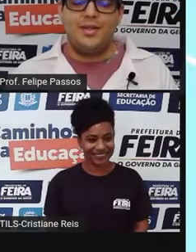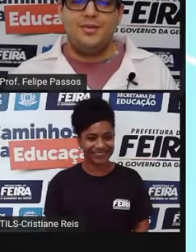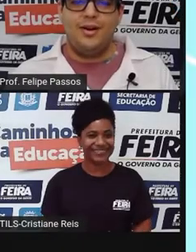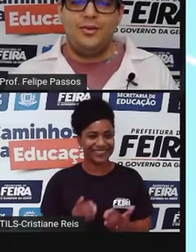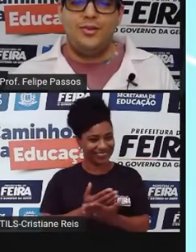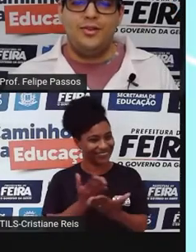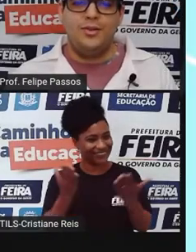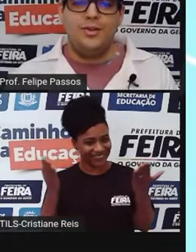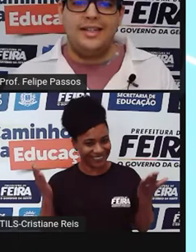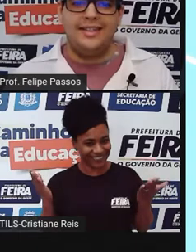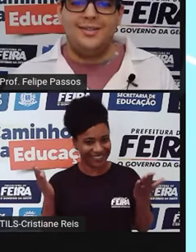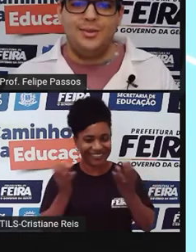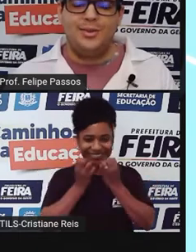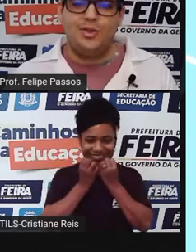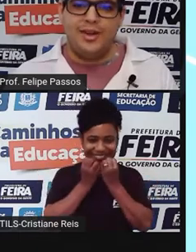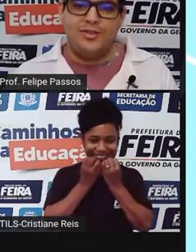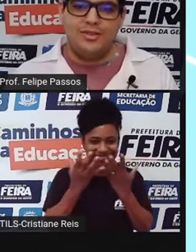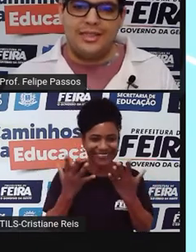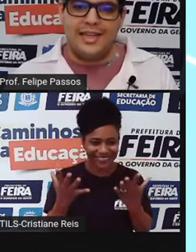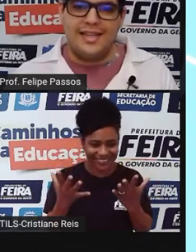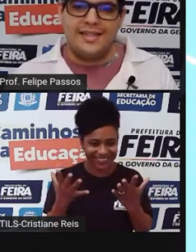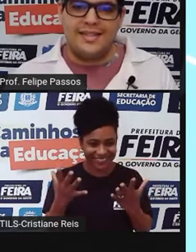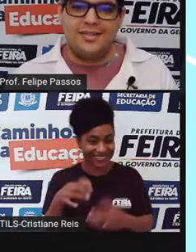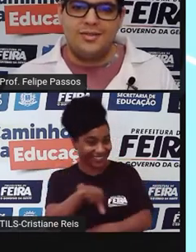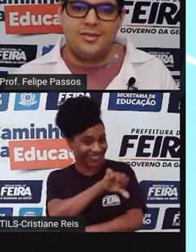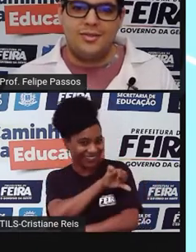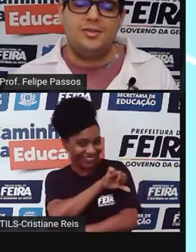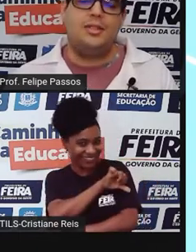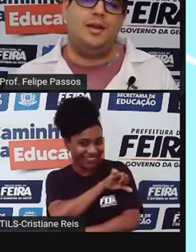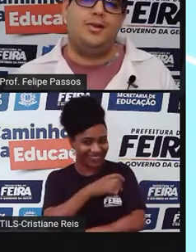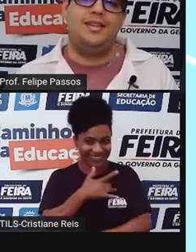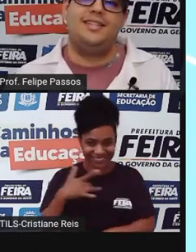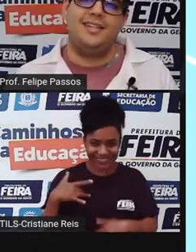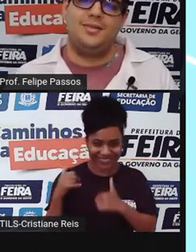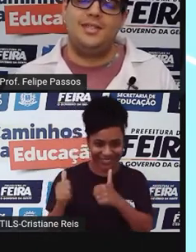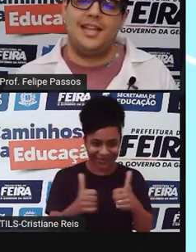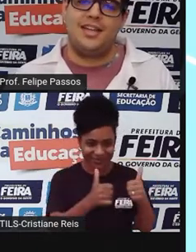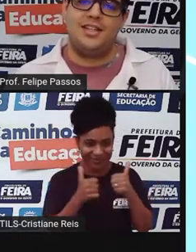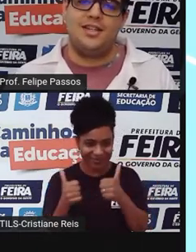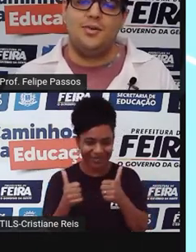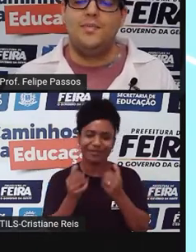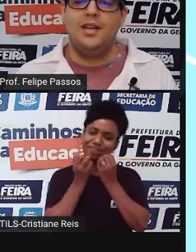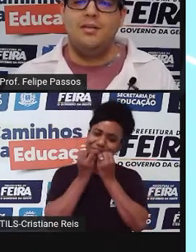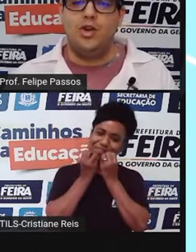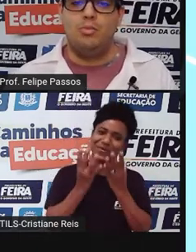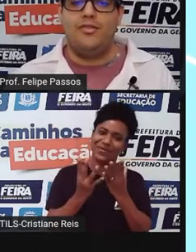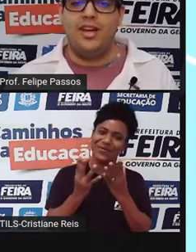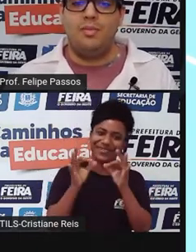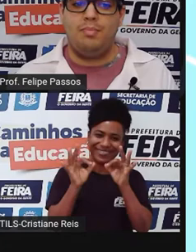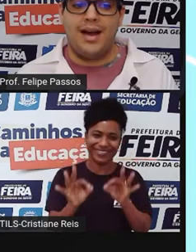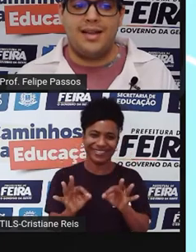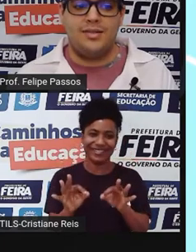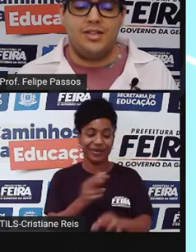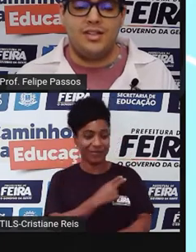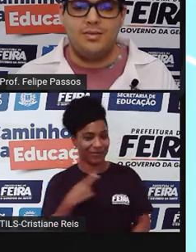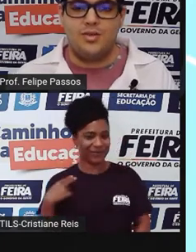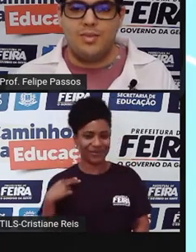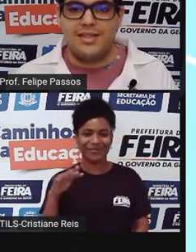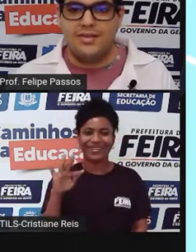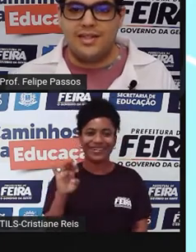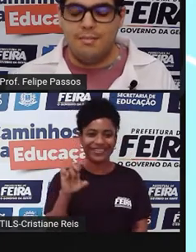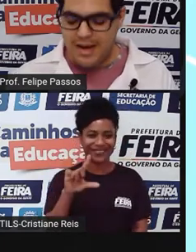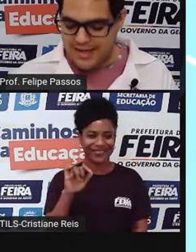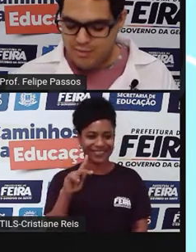E aí, pessoal do nono ano, tudo bem com vocês? Espero que esteja tudo certinho. Meu nome é Felipe Passos,